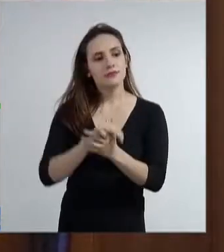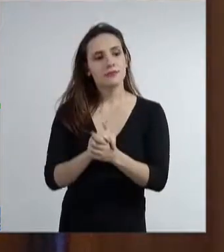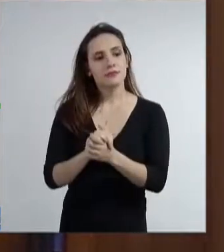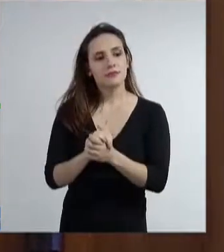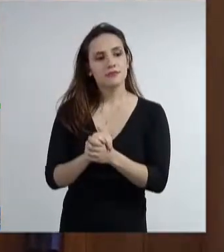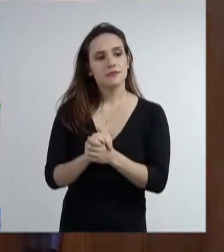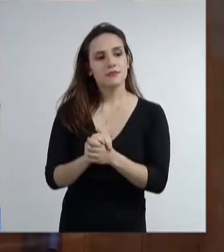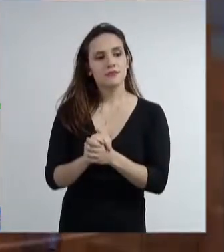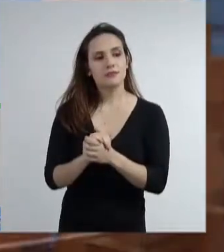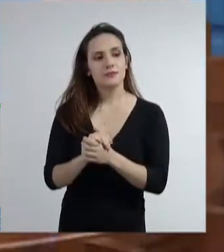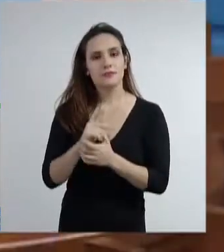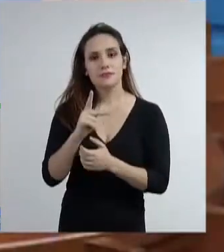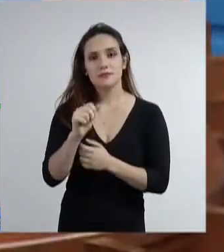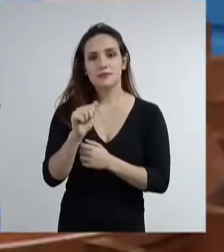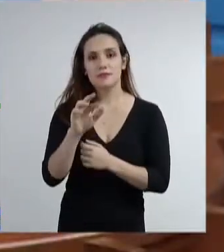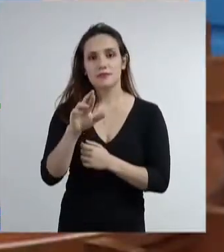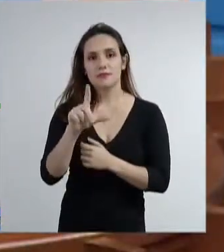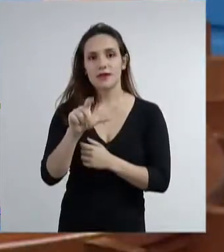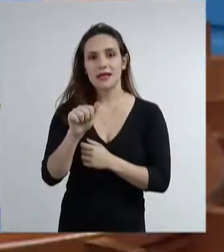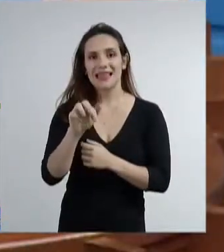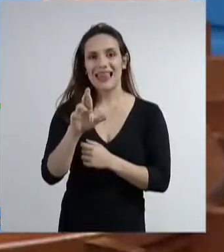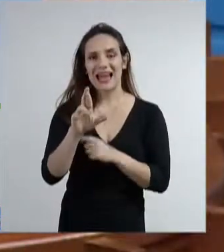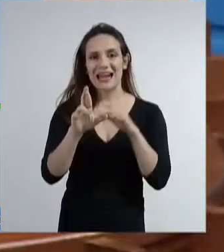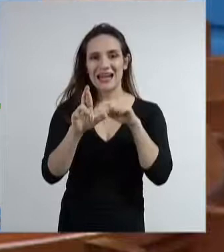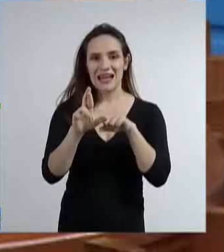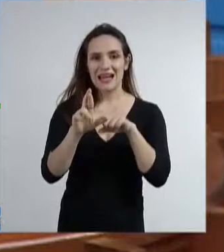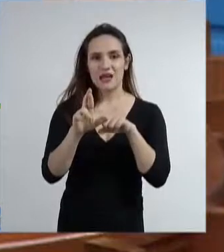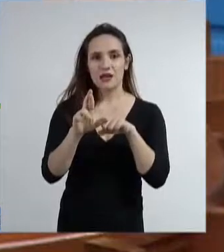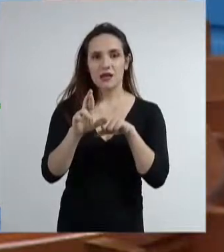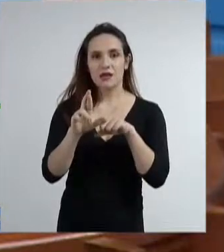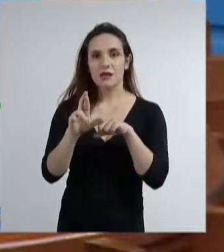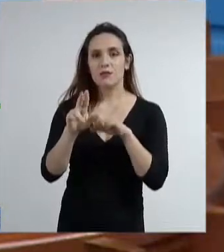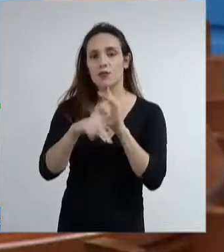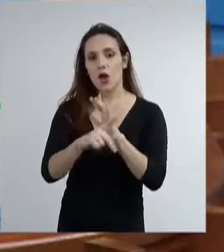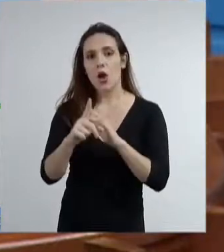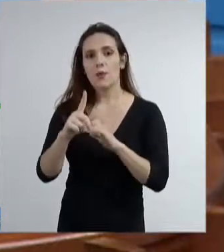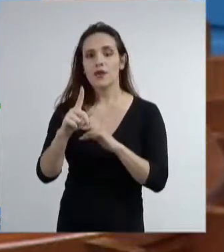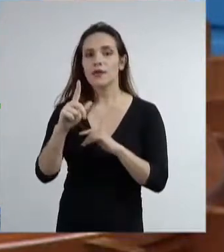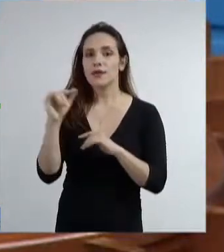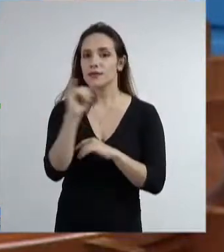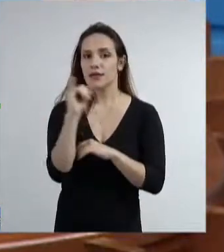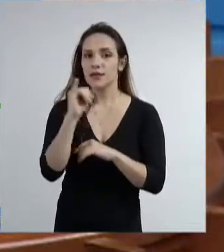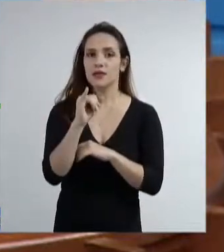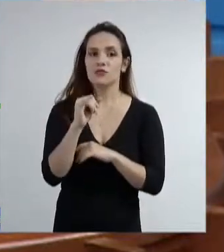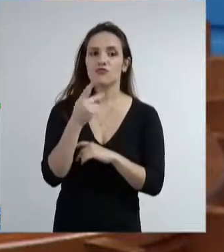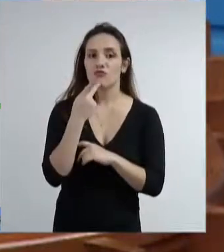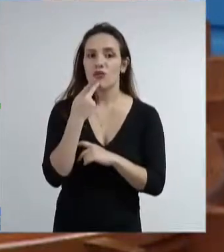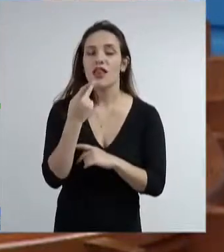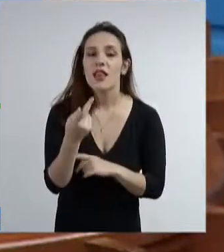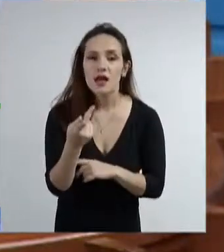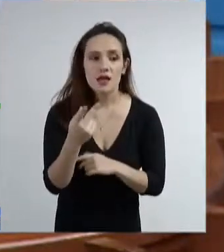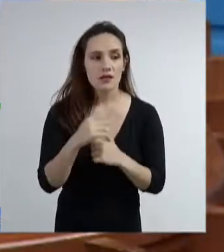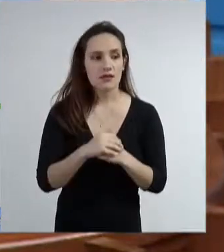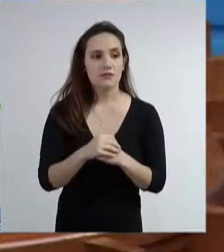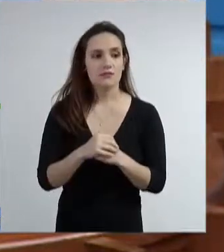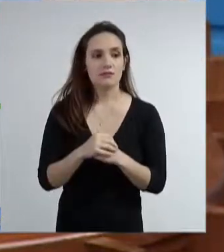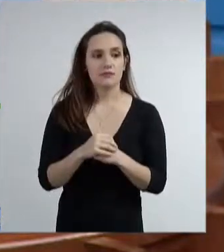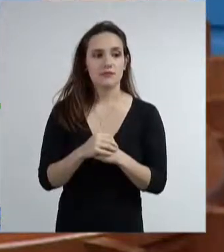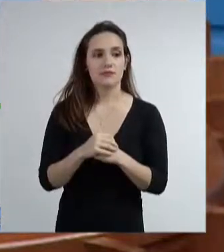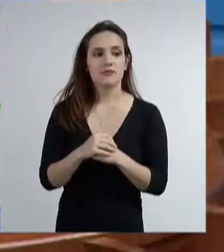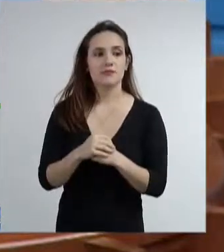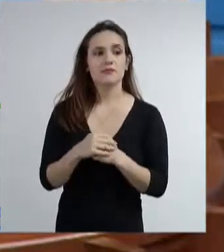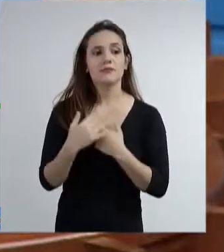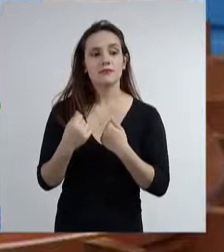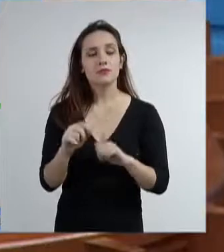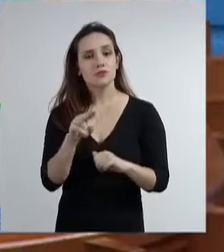do italiano, parlamentar. E nós temos que usar de todo o espaço